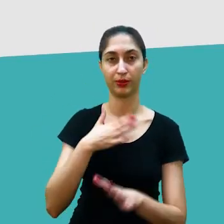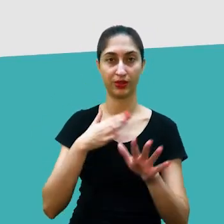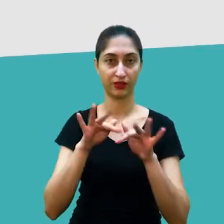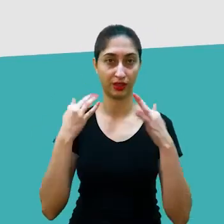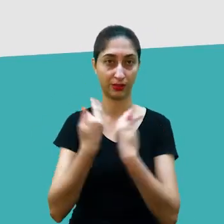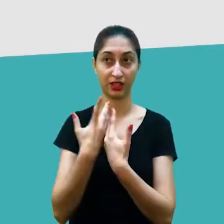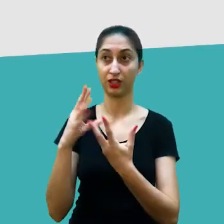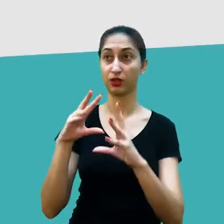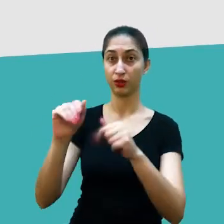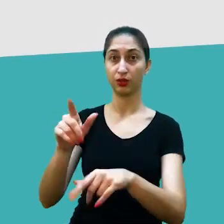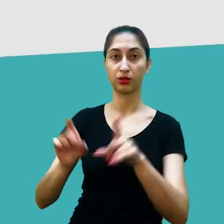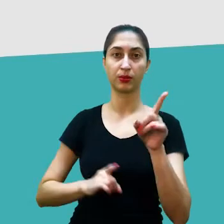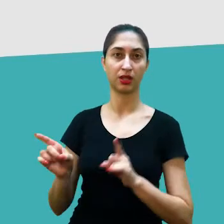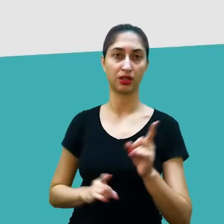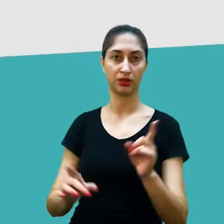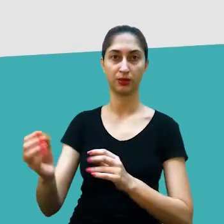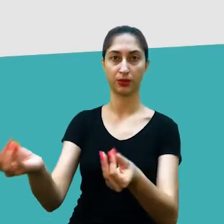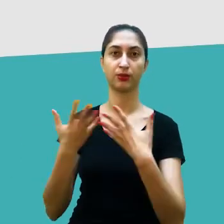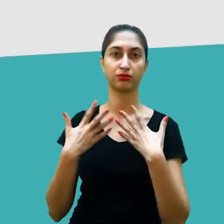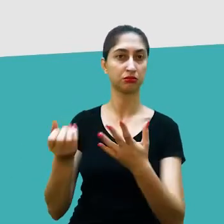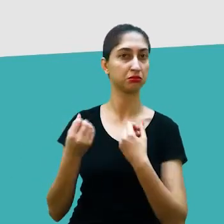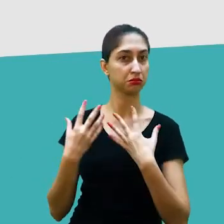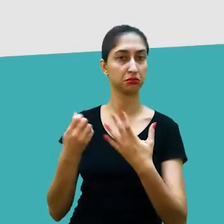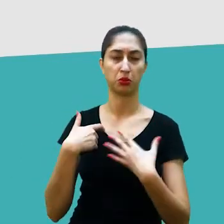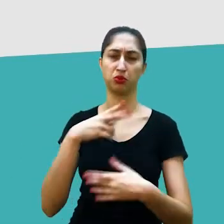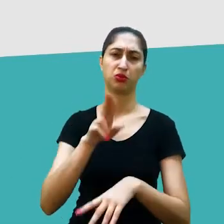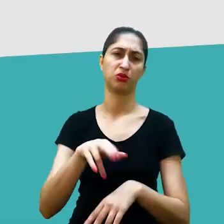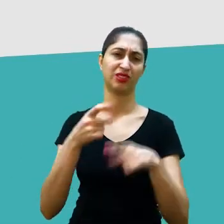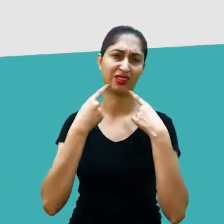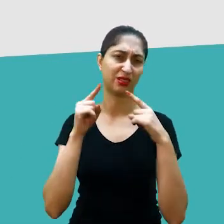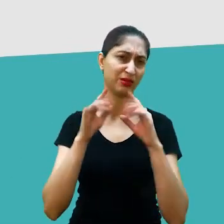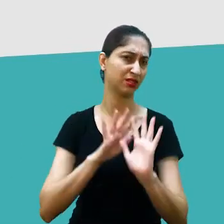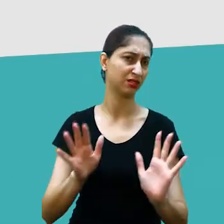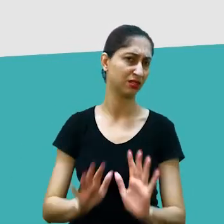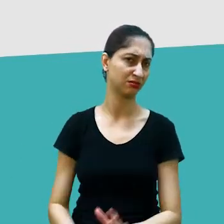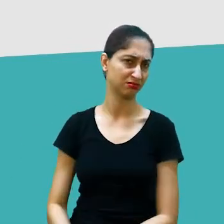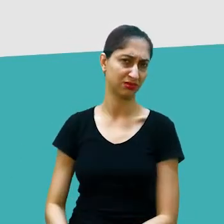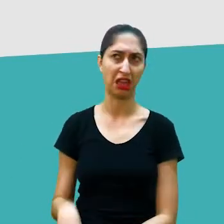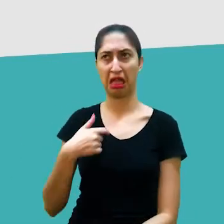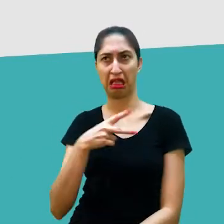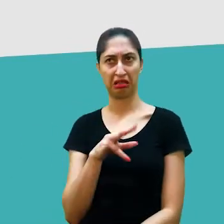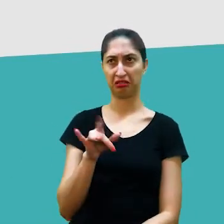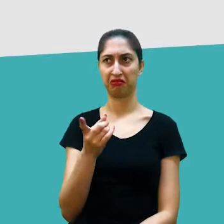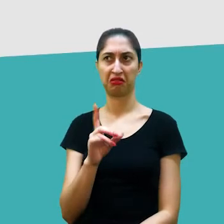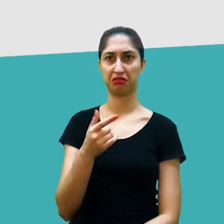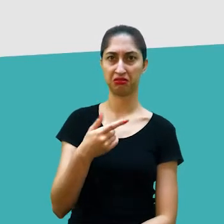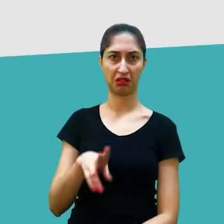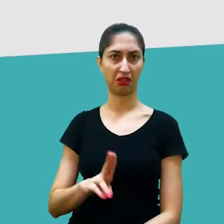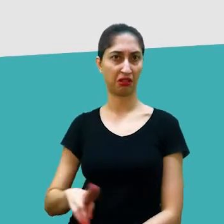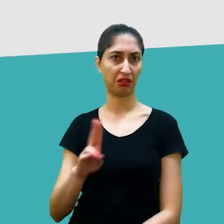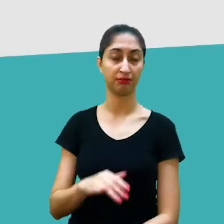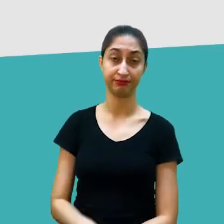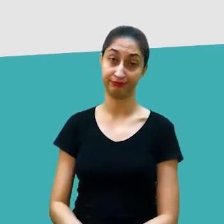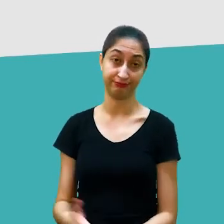roupa de todos os meus primos. E não reclamava, sabe assim? Não tinha essa de reclamar que não ia usar, que não sei o quê. Hoje não tem isso.